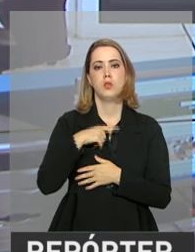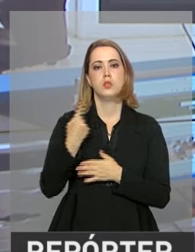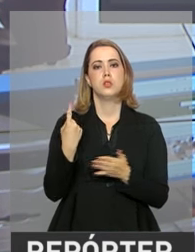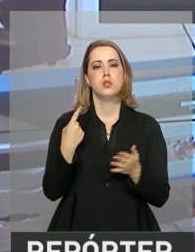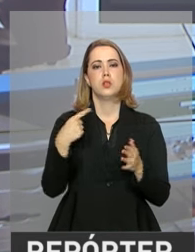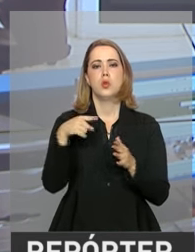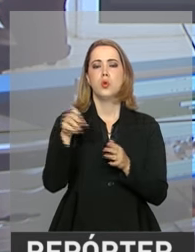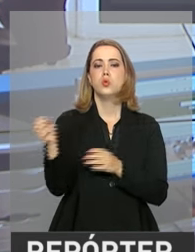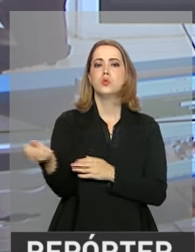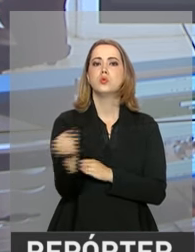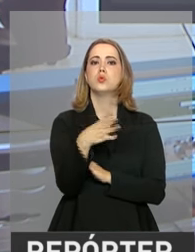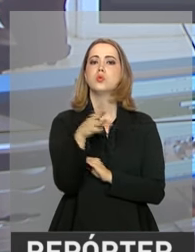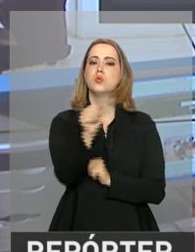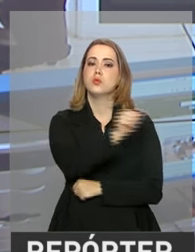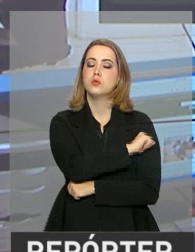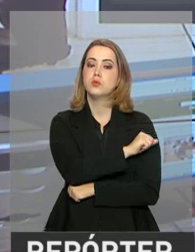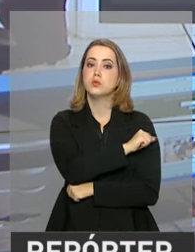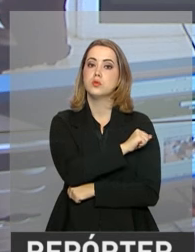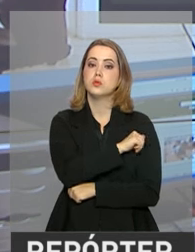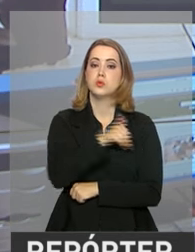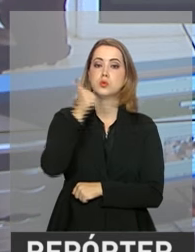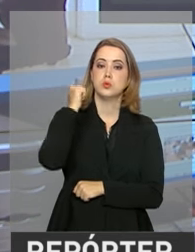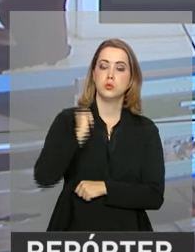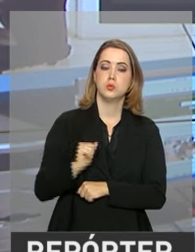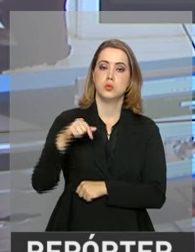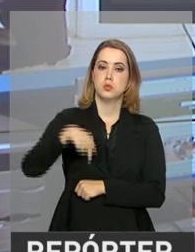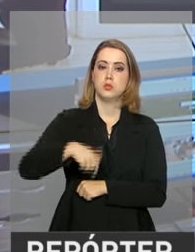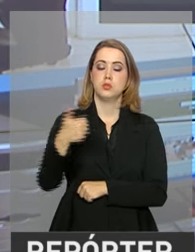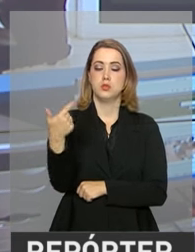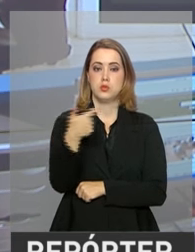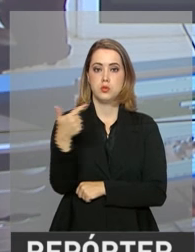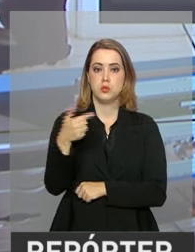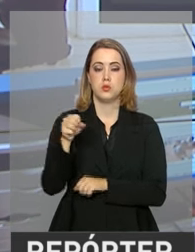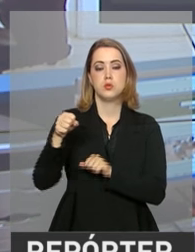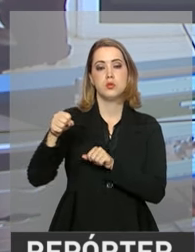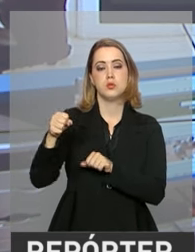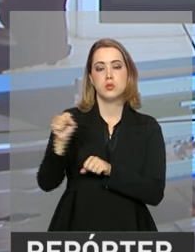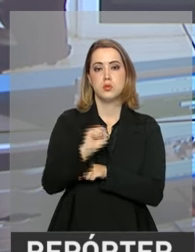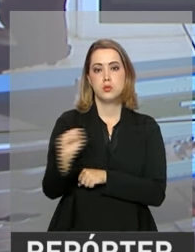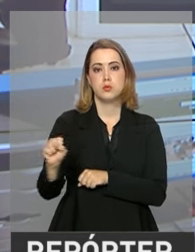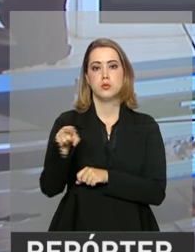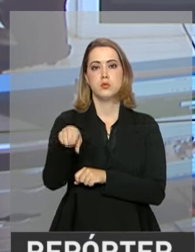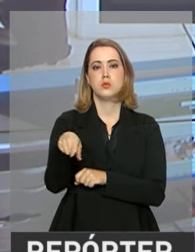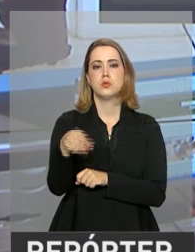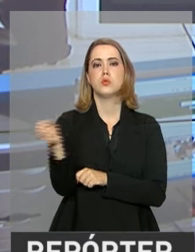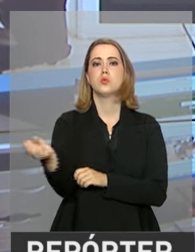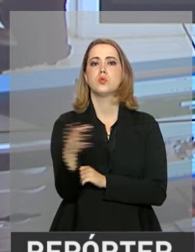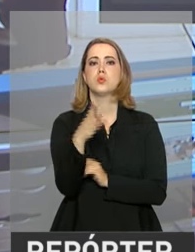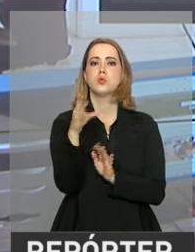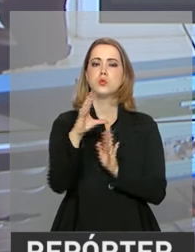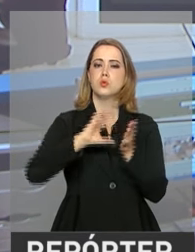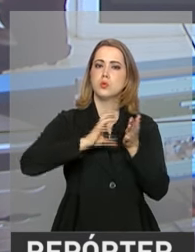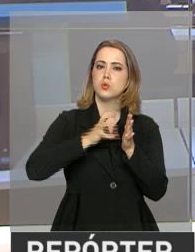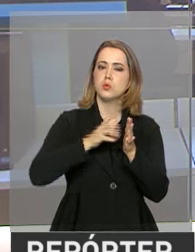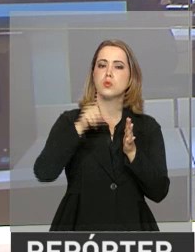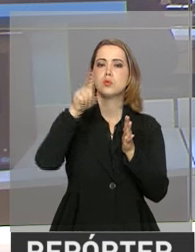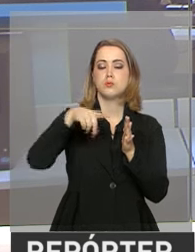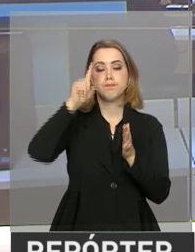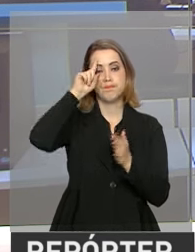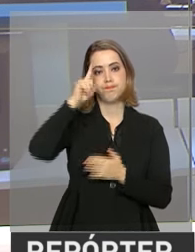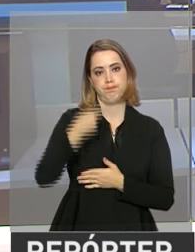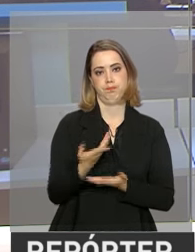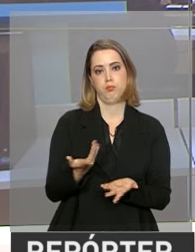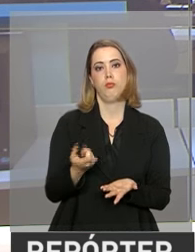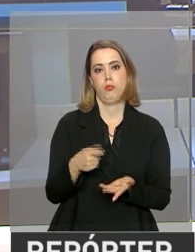atualizarem a situação dos Estudantes bolsistas deste segundo semestre essa atualização de dados é obrigatória o